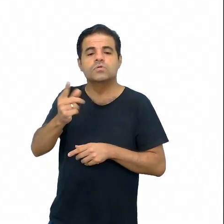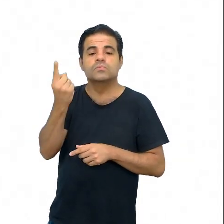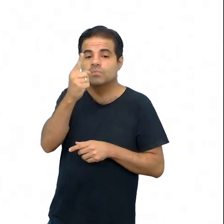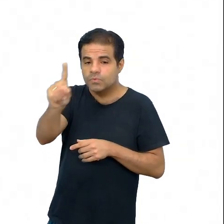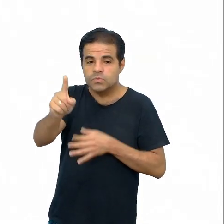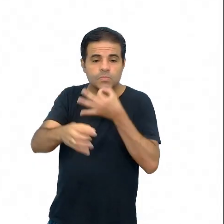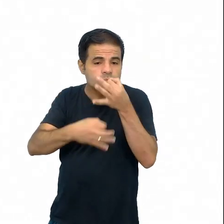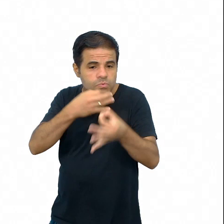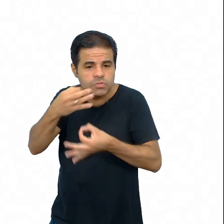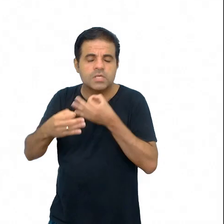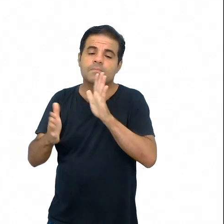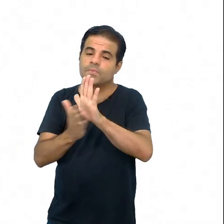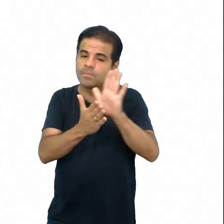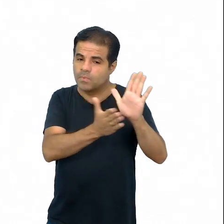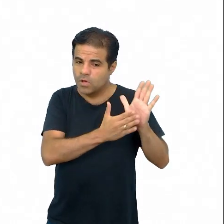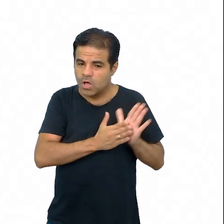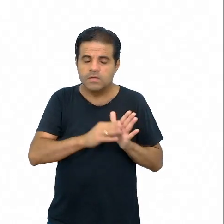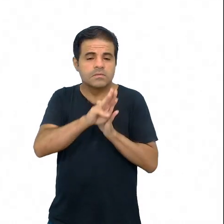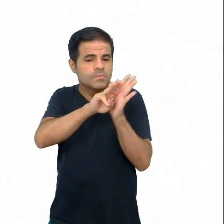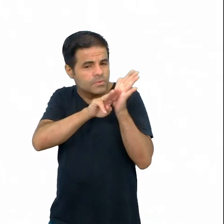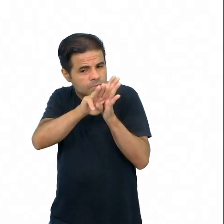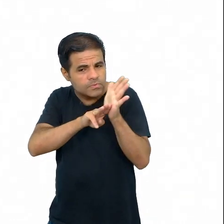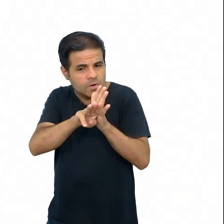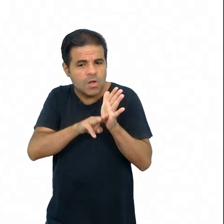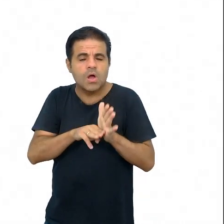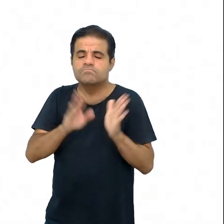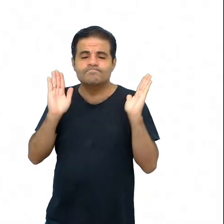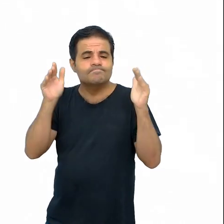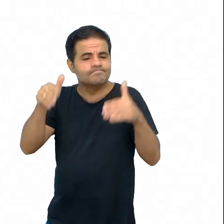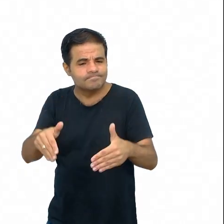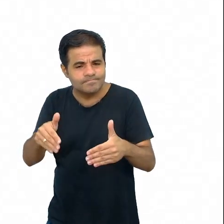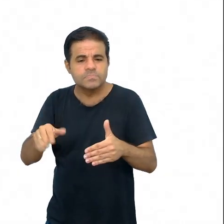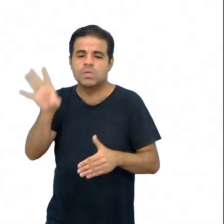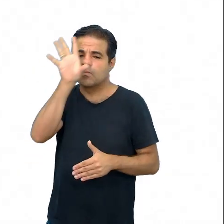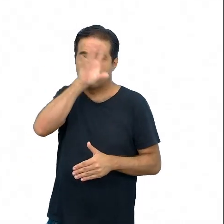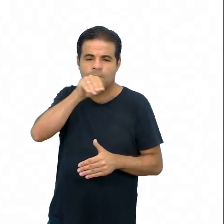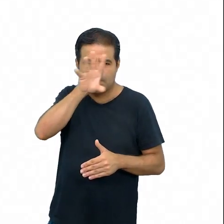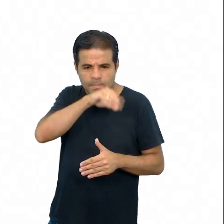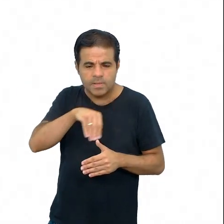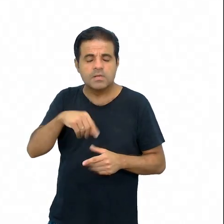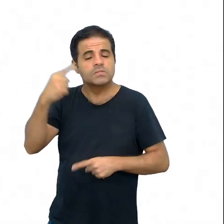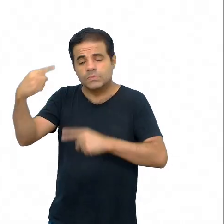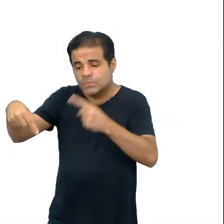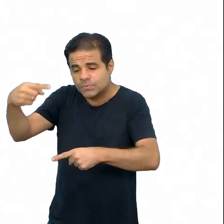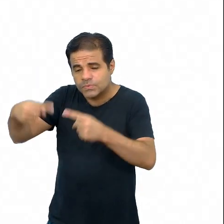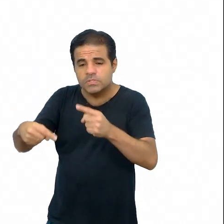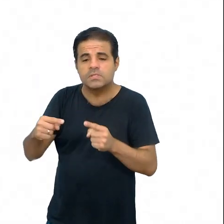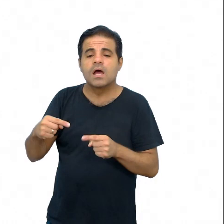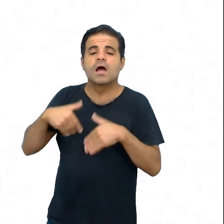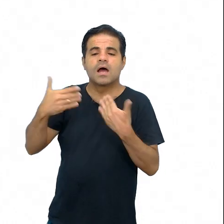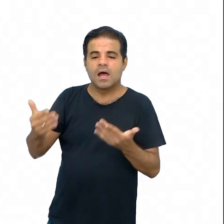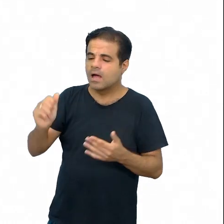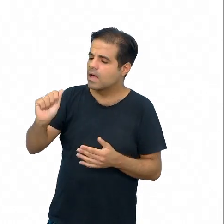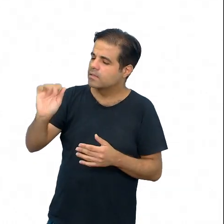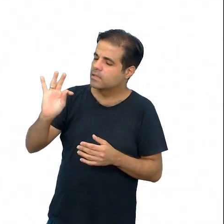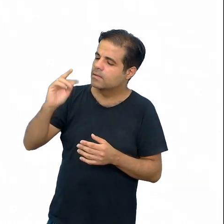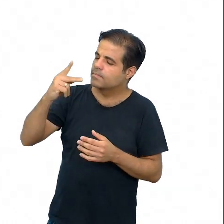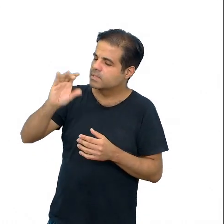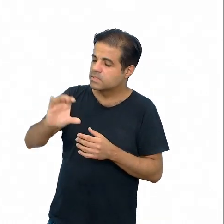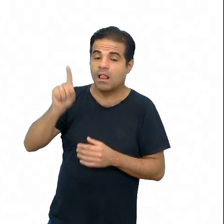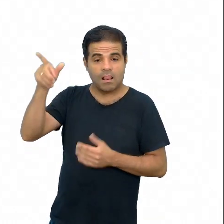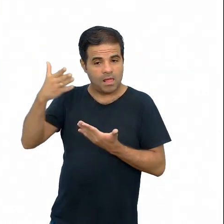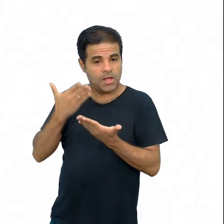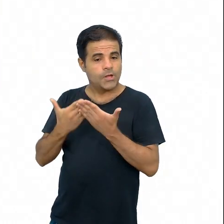último, nós vamos sugerir propostas metodológicas com enfoque na oralidade para serem discutidas na ATPC